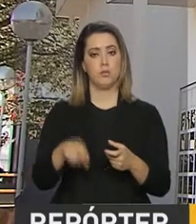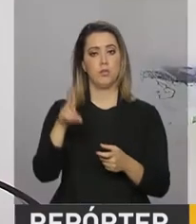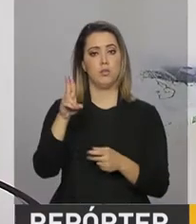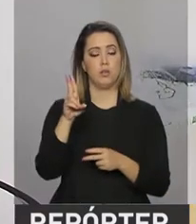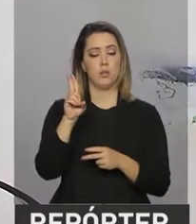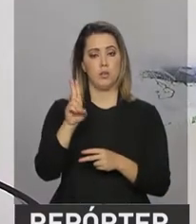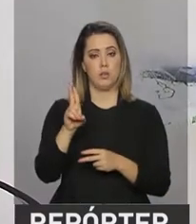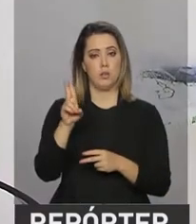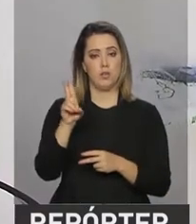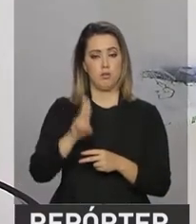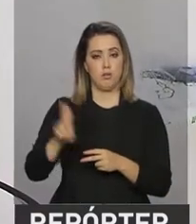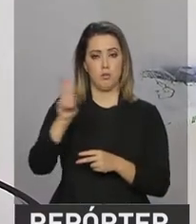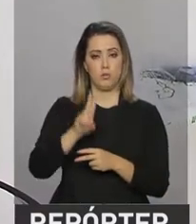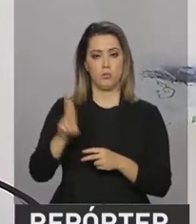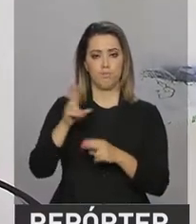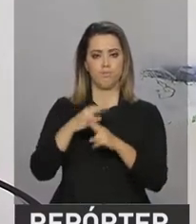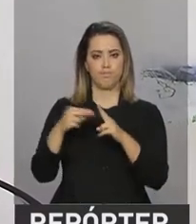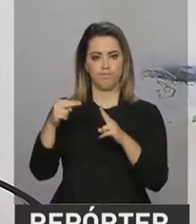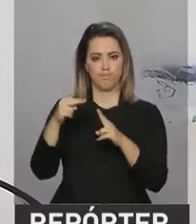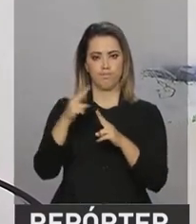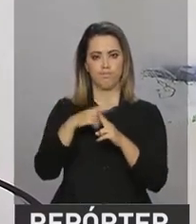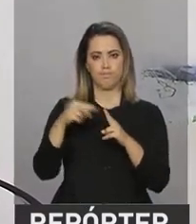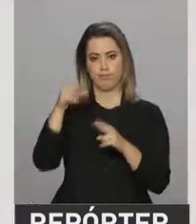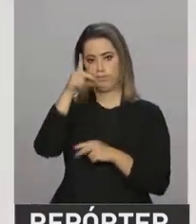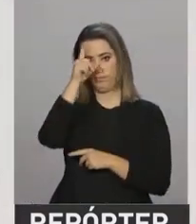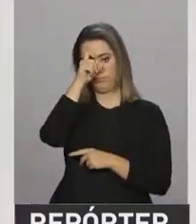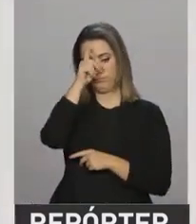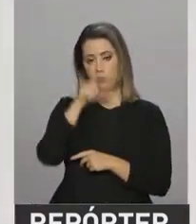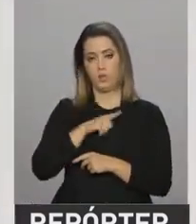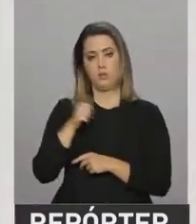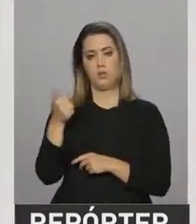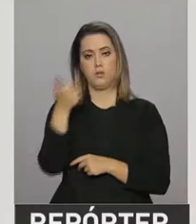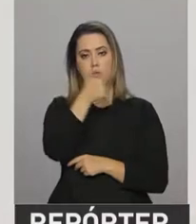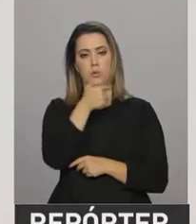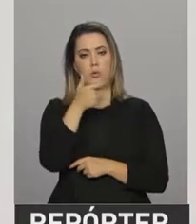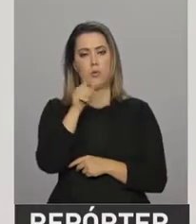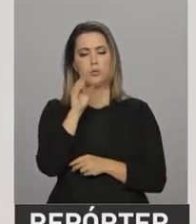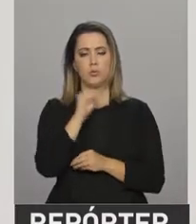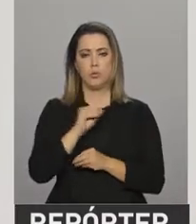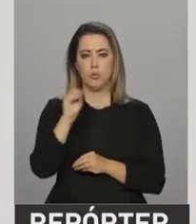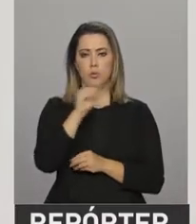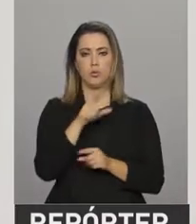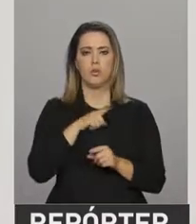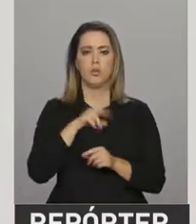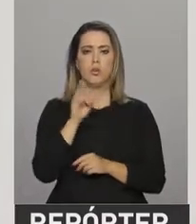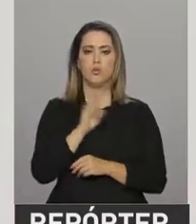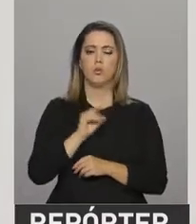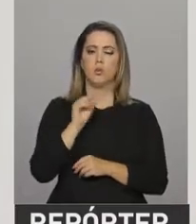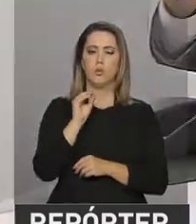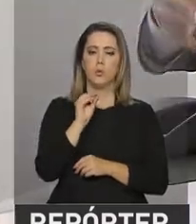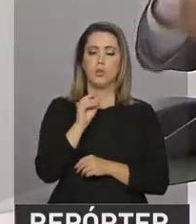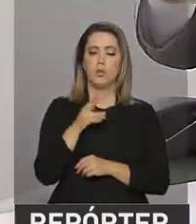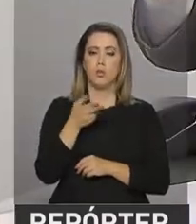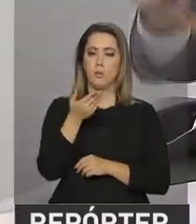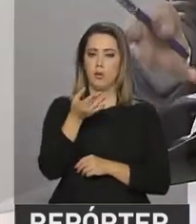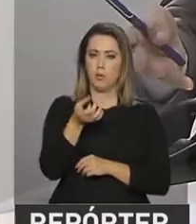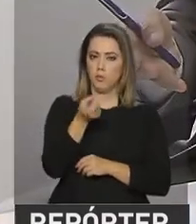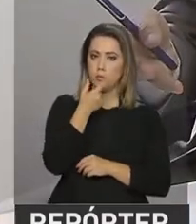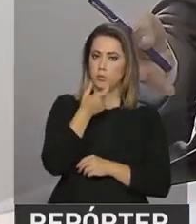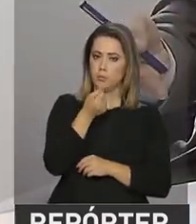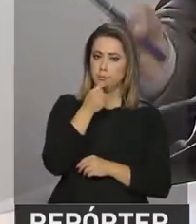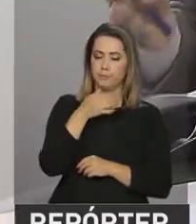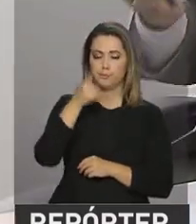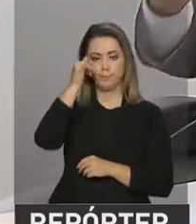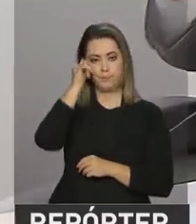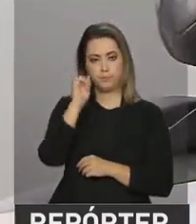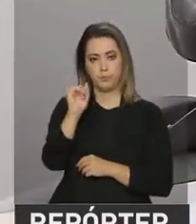Brasília. Além da cirurgia, foram 12 sessões que incluíram quimioterapia e o uso do trastuzumab, que ajuda a impedir